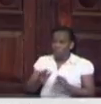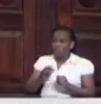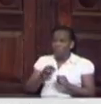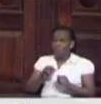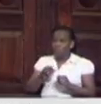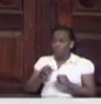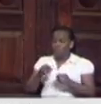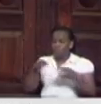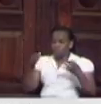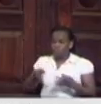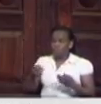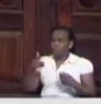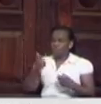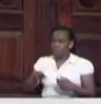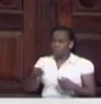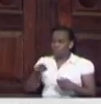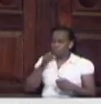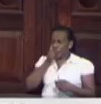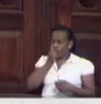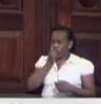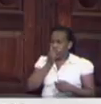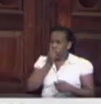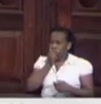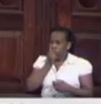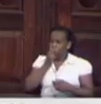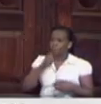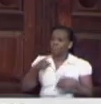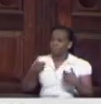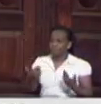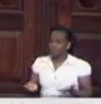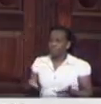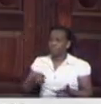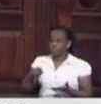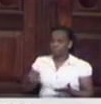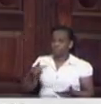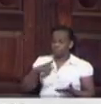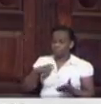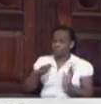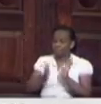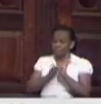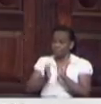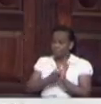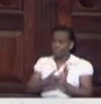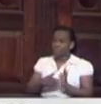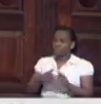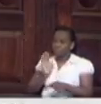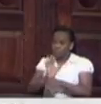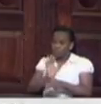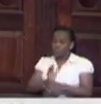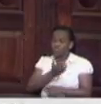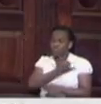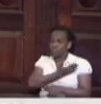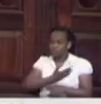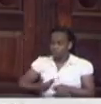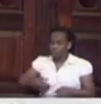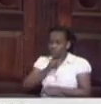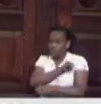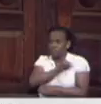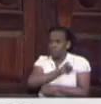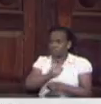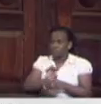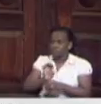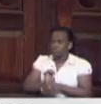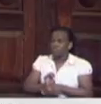é. E aí, nós vemos na proposta de socorro ao Rio de Janeiro